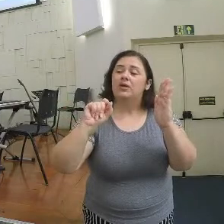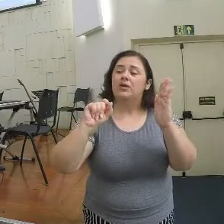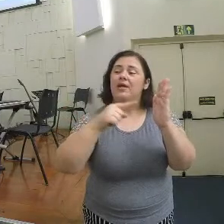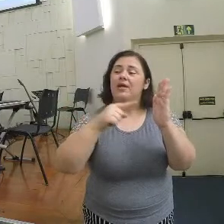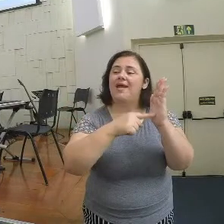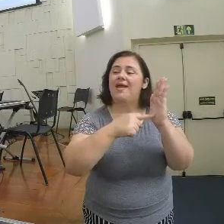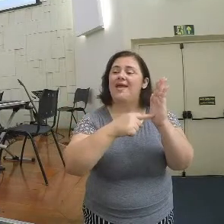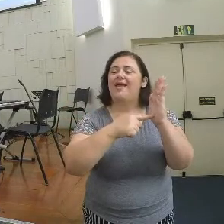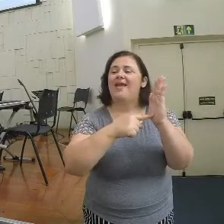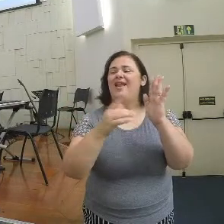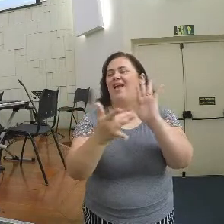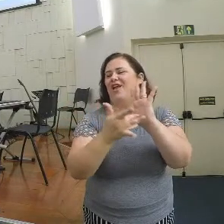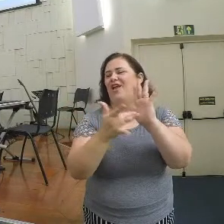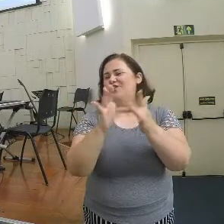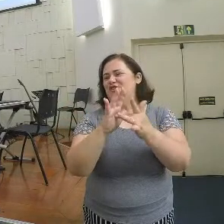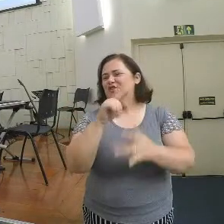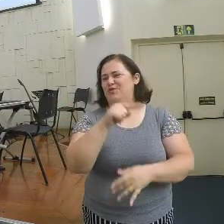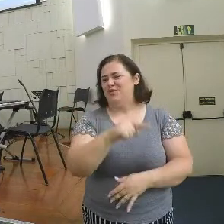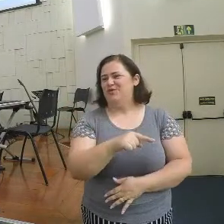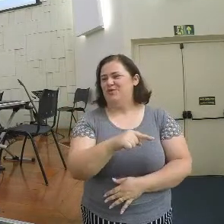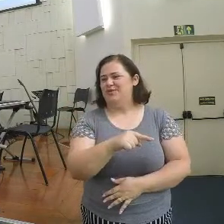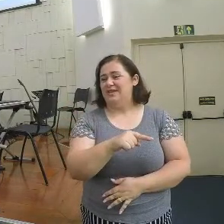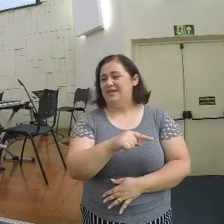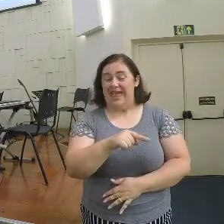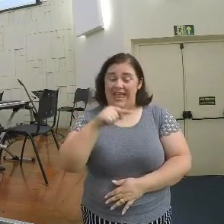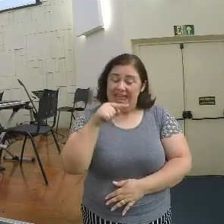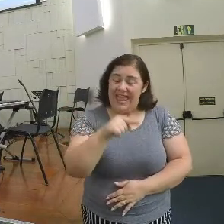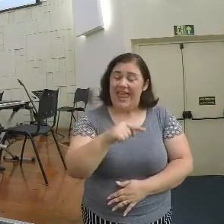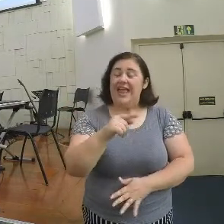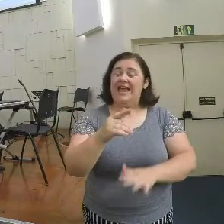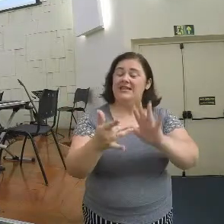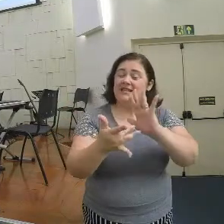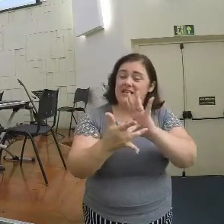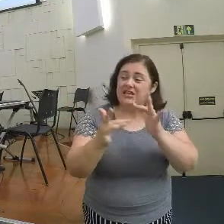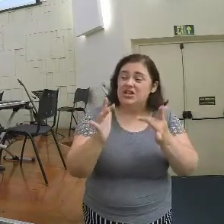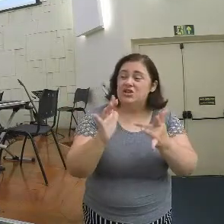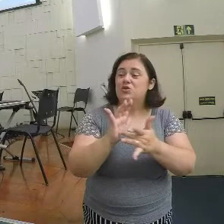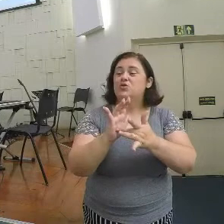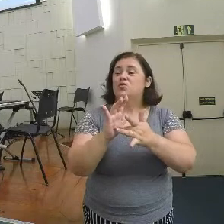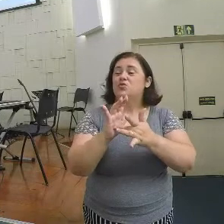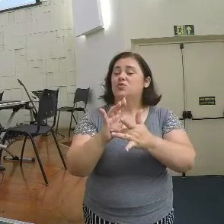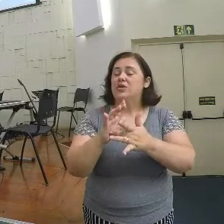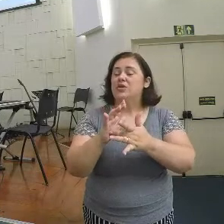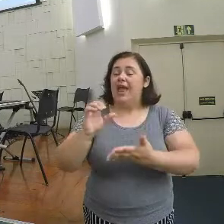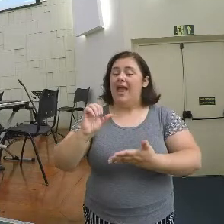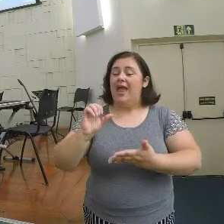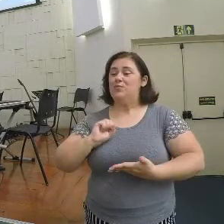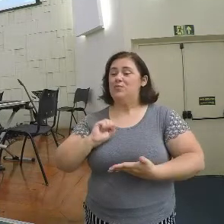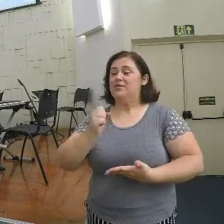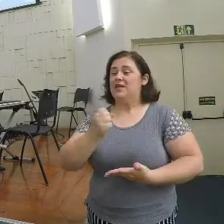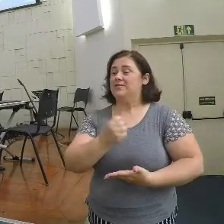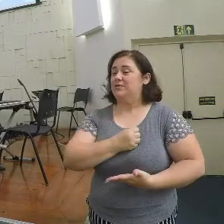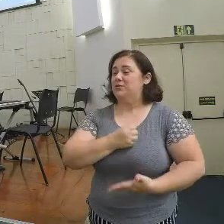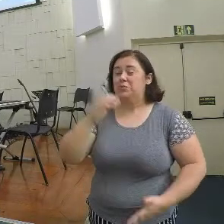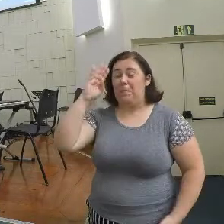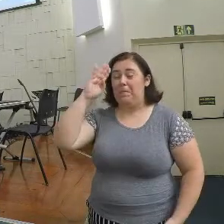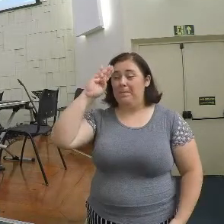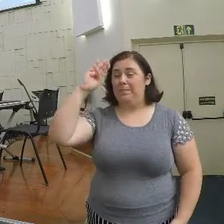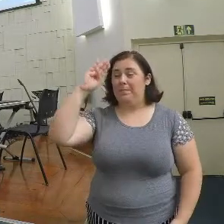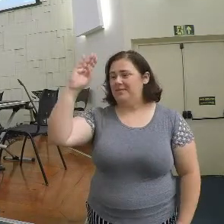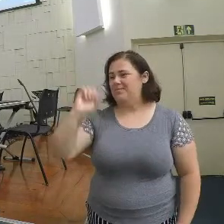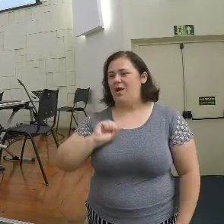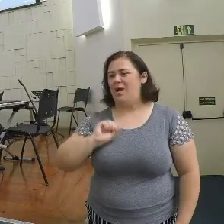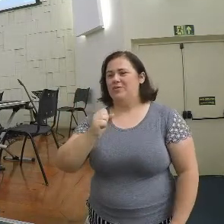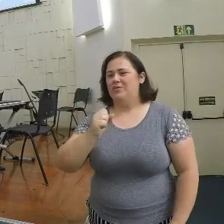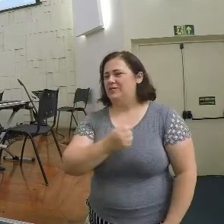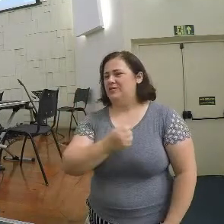sempre, não segundo a ordem de Levi, mas segundo a ordem de Melquisedeque. Hebreus capítulo 5, voltem a Hebreus,